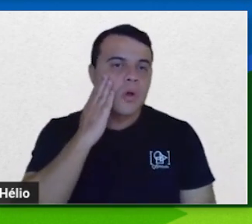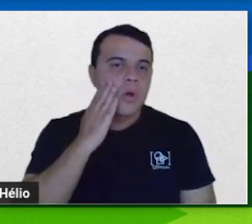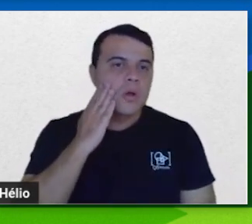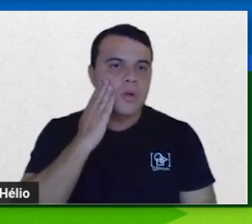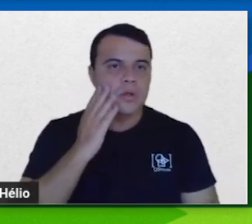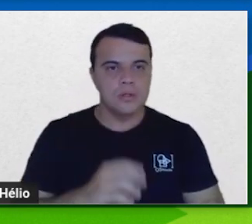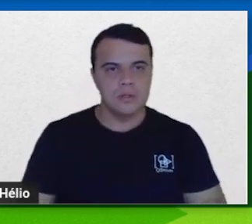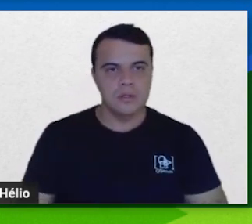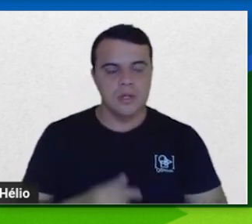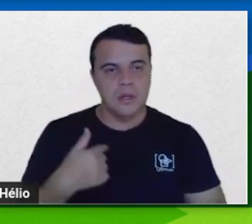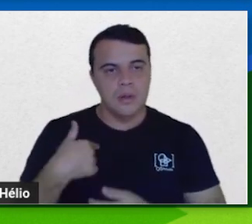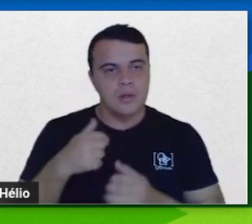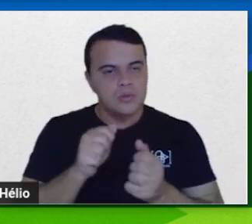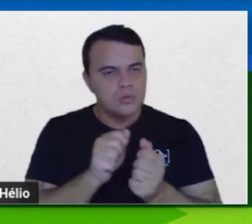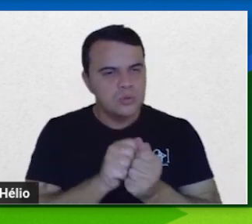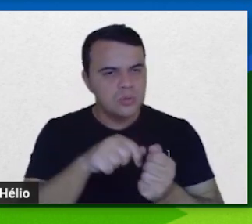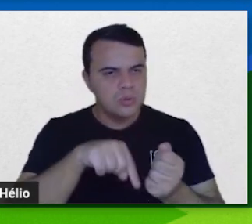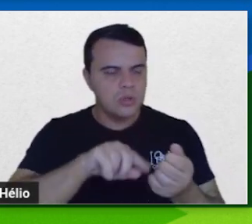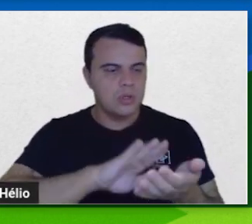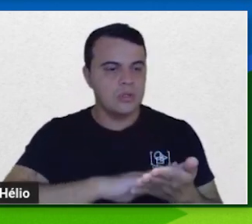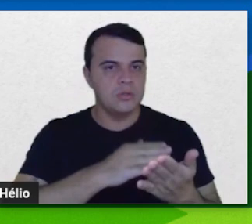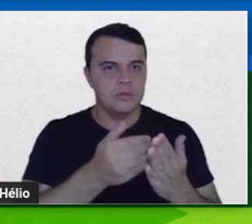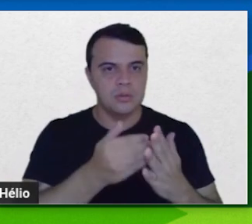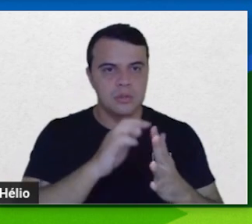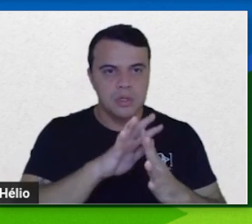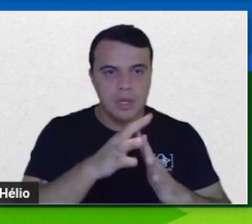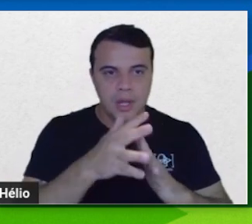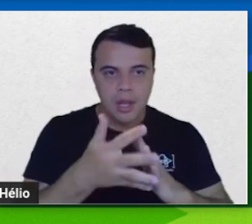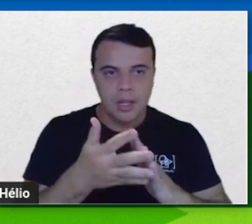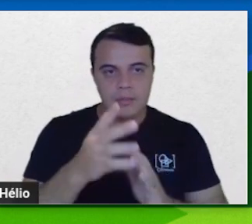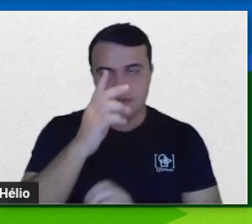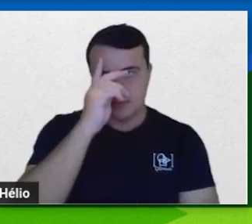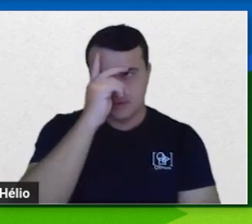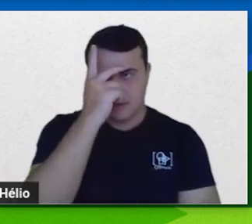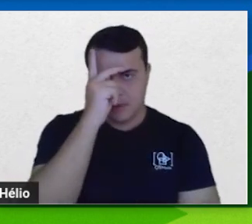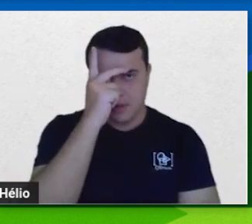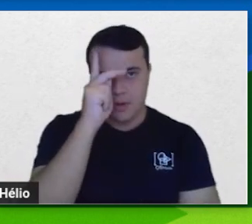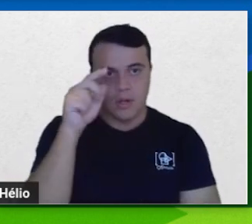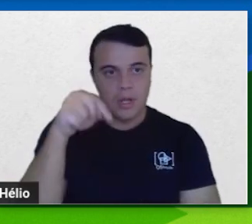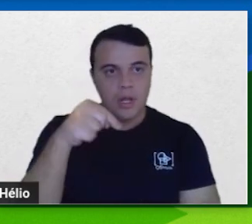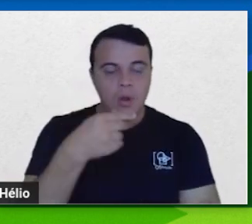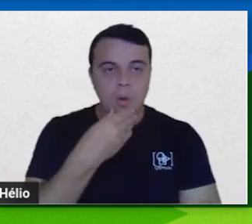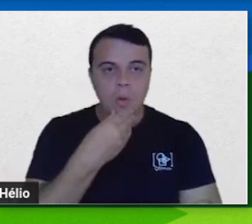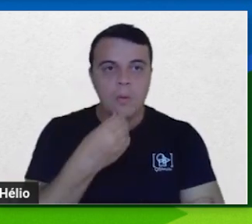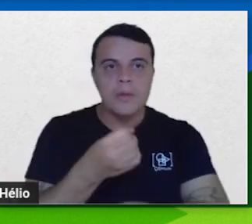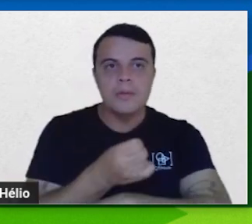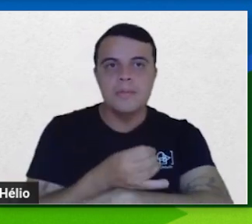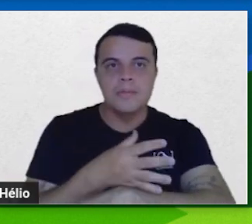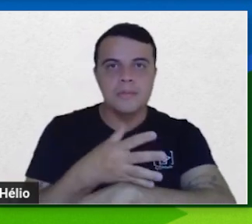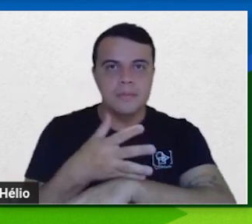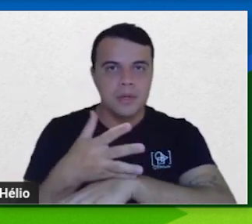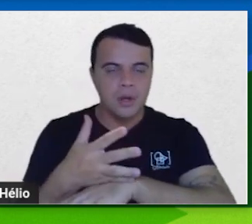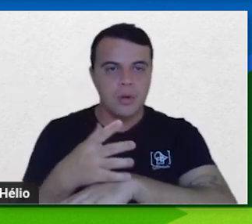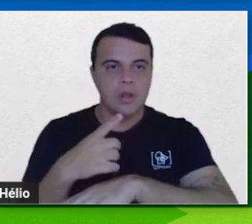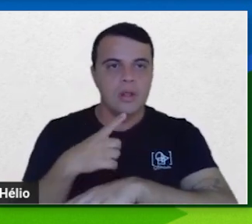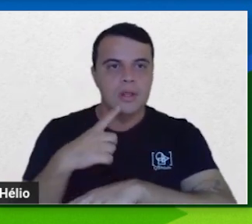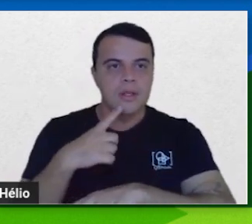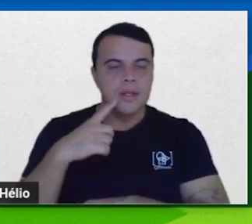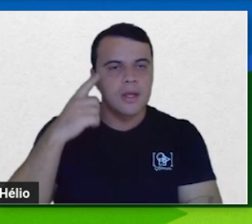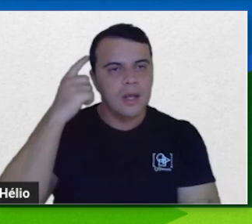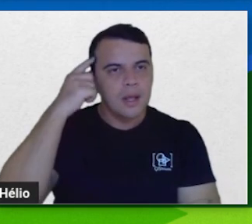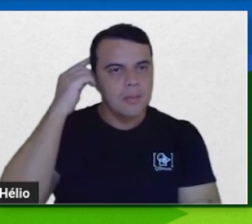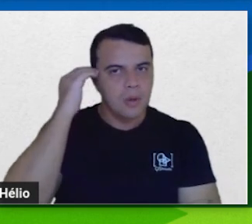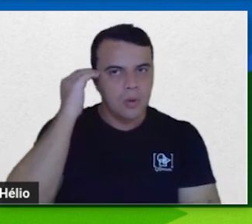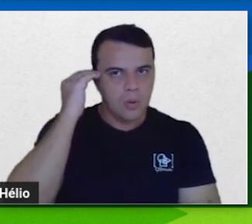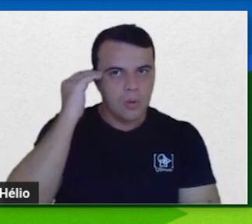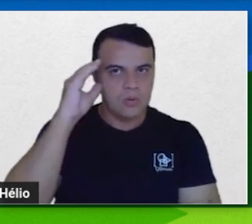Me acompanha nosso intérprete de Libras, o Hélio. Ele é um homem branco, tem os cabelos curtos